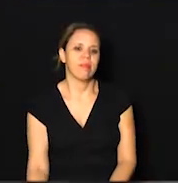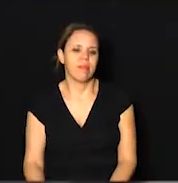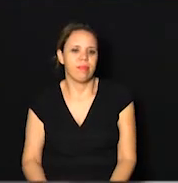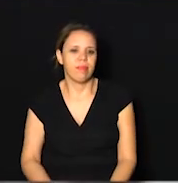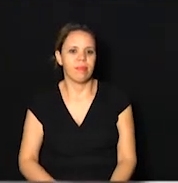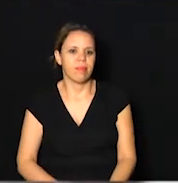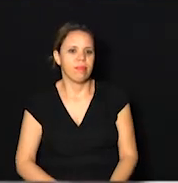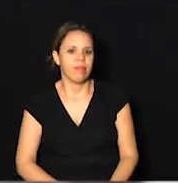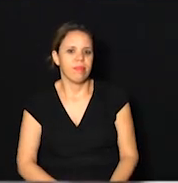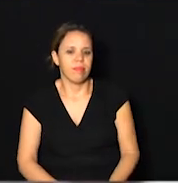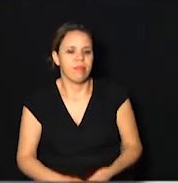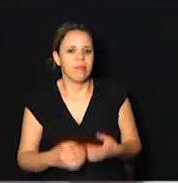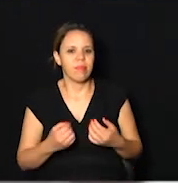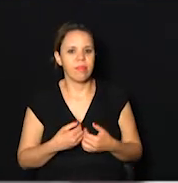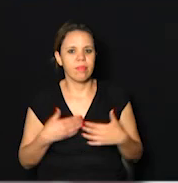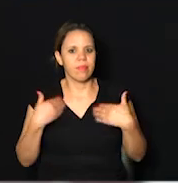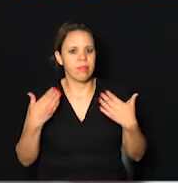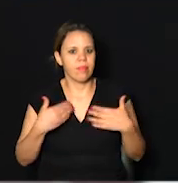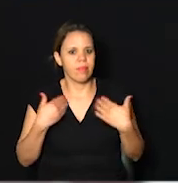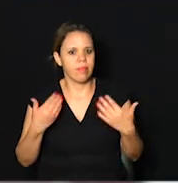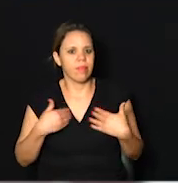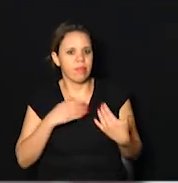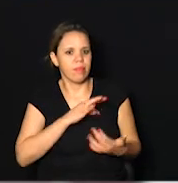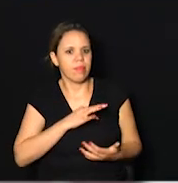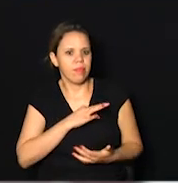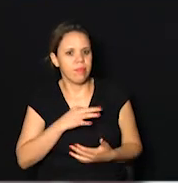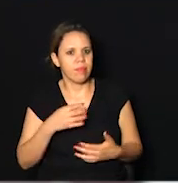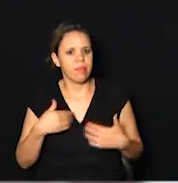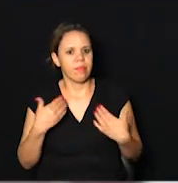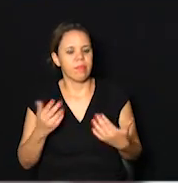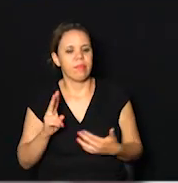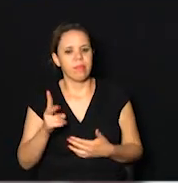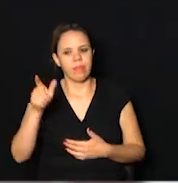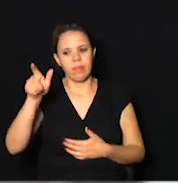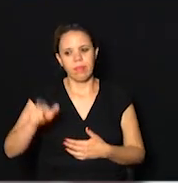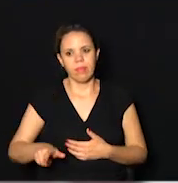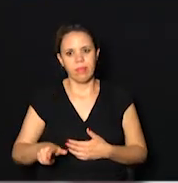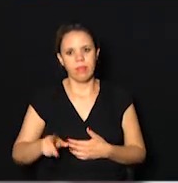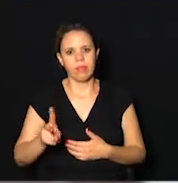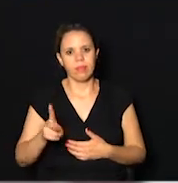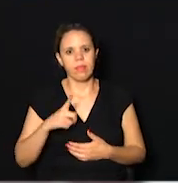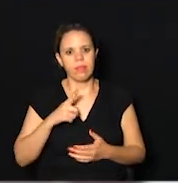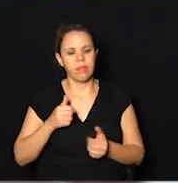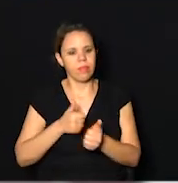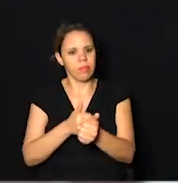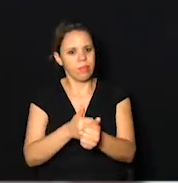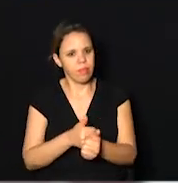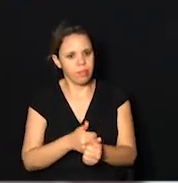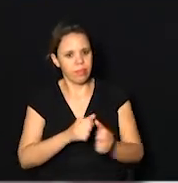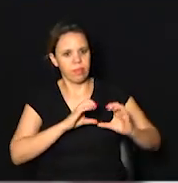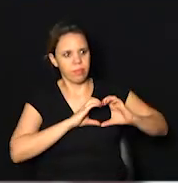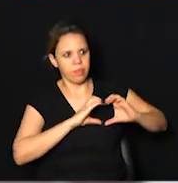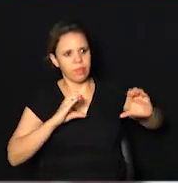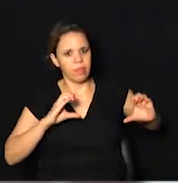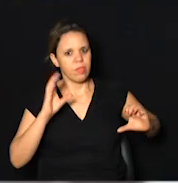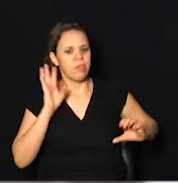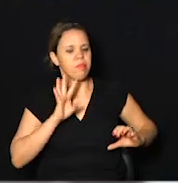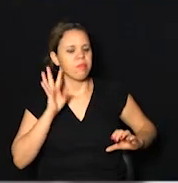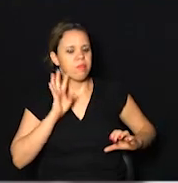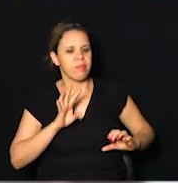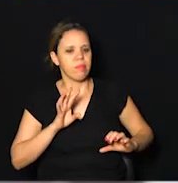o estilo ele se alegre e ele puxar uma pessoa que tem um companheirismo enorme um coração enorme